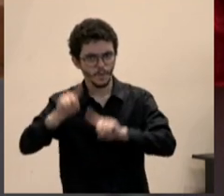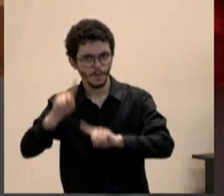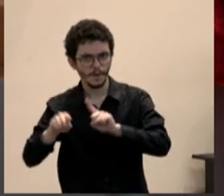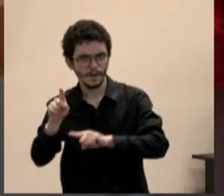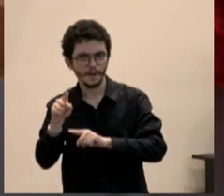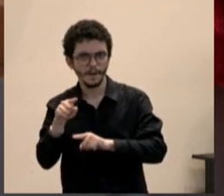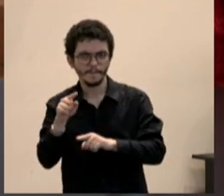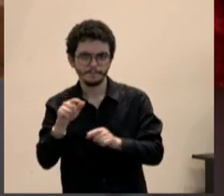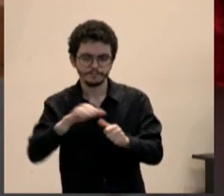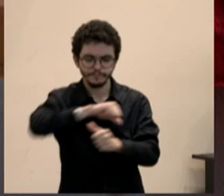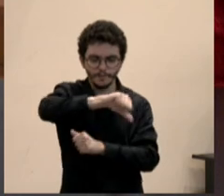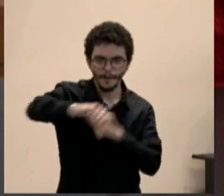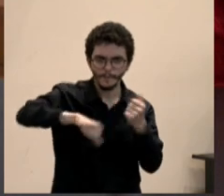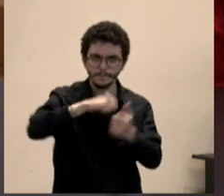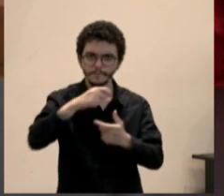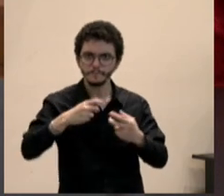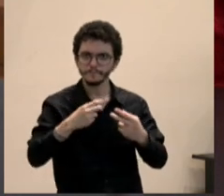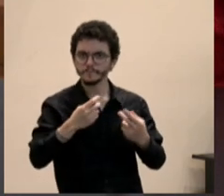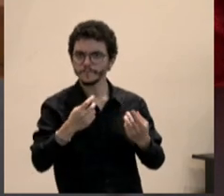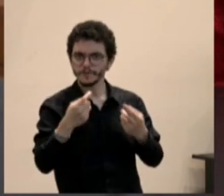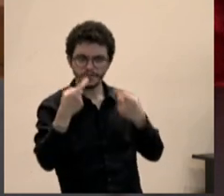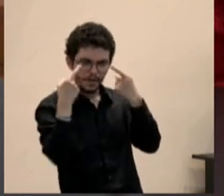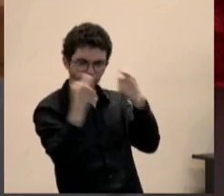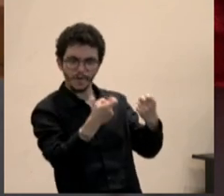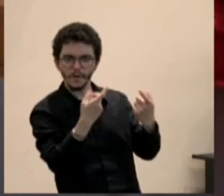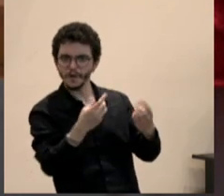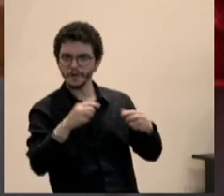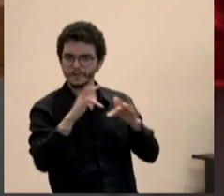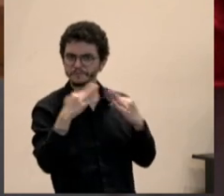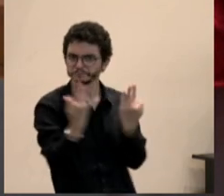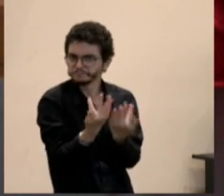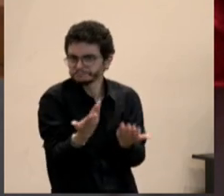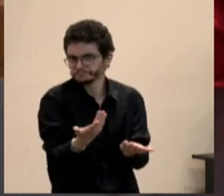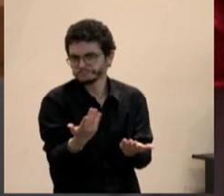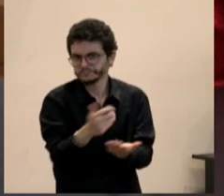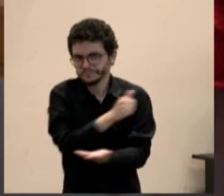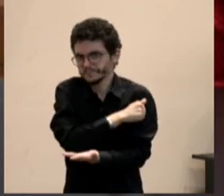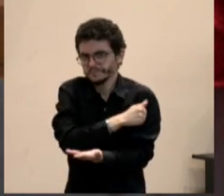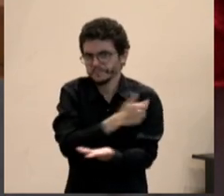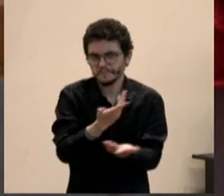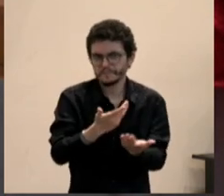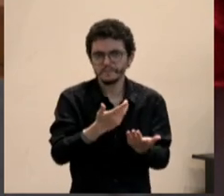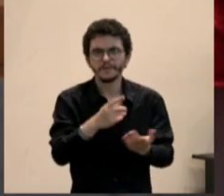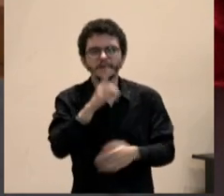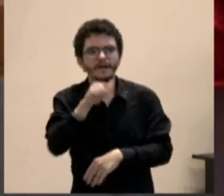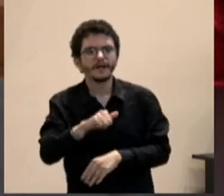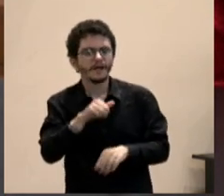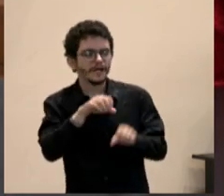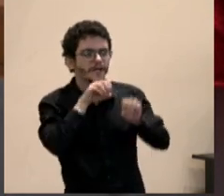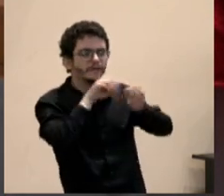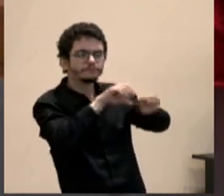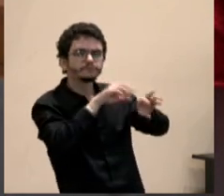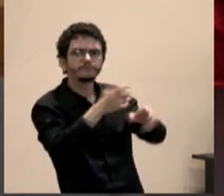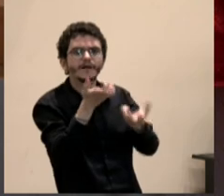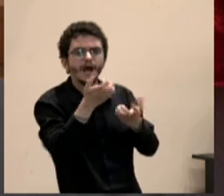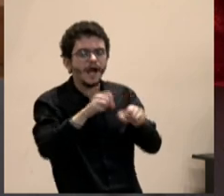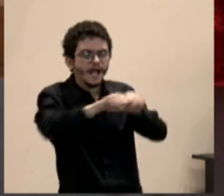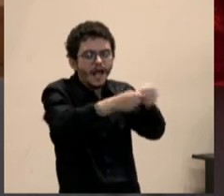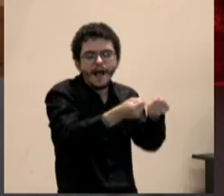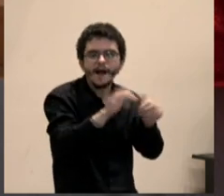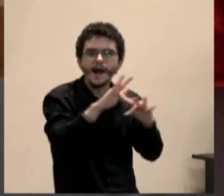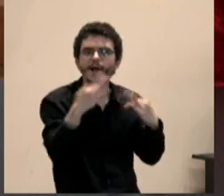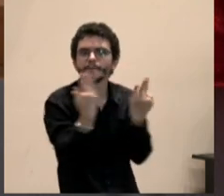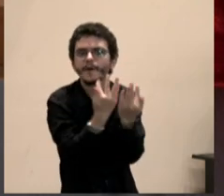tornar o inimigo da família? Se você é o inimigo do aluno da família, que é um doutrinador, que, portanto, quer destruir a família porque